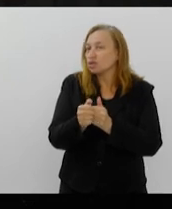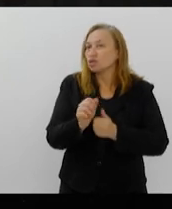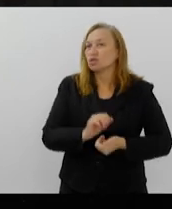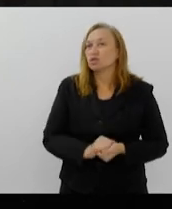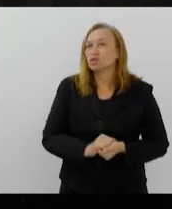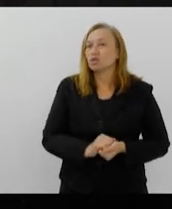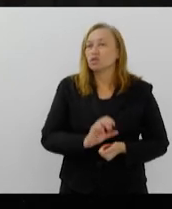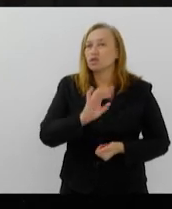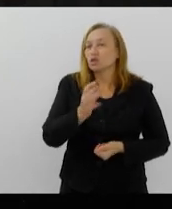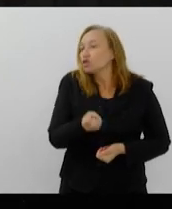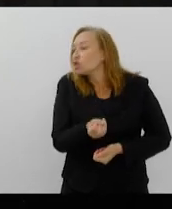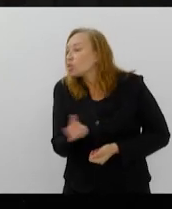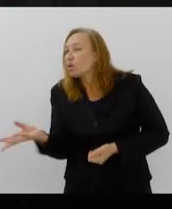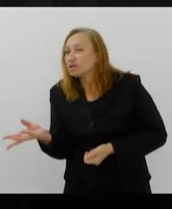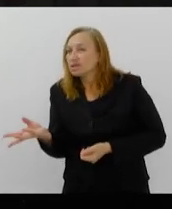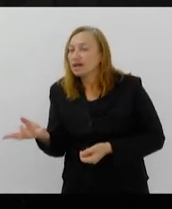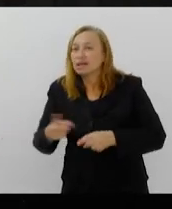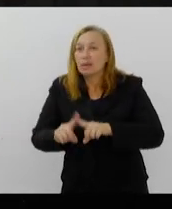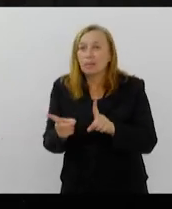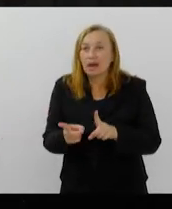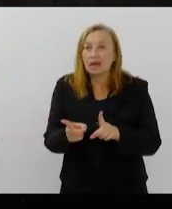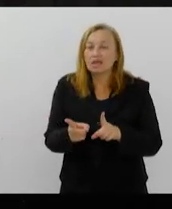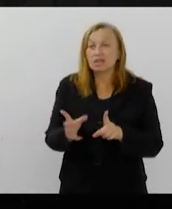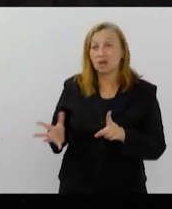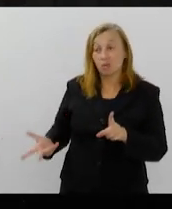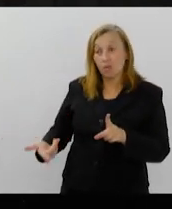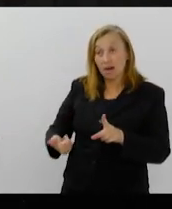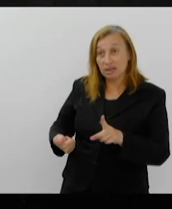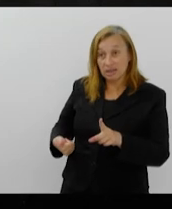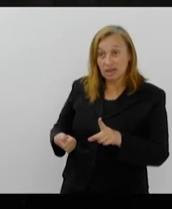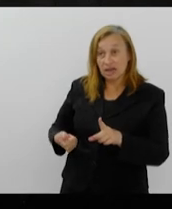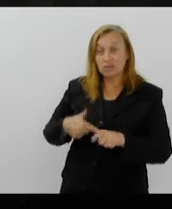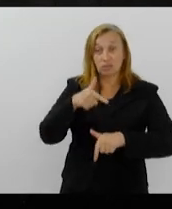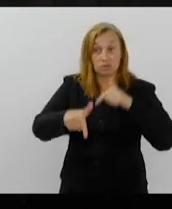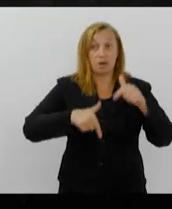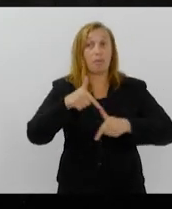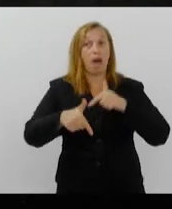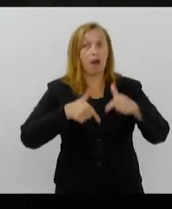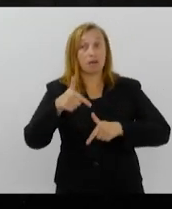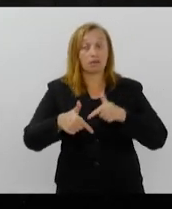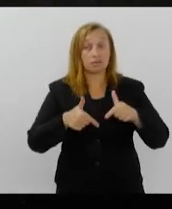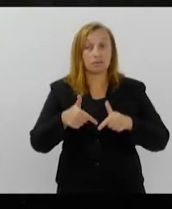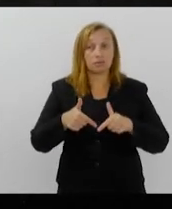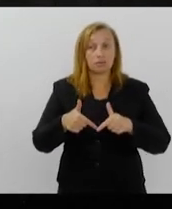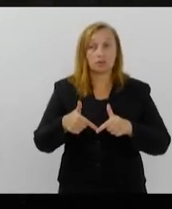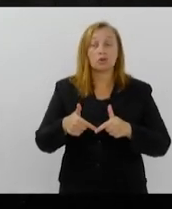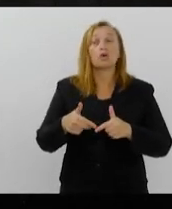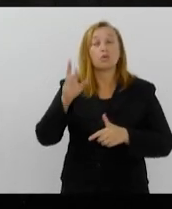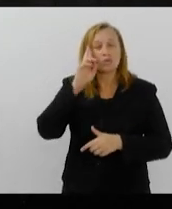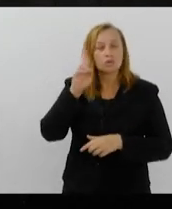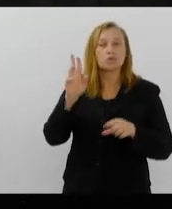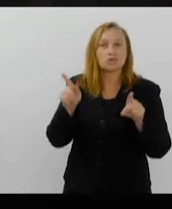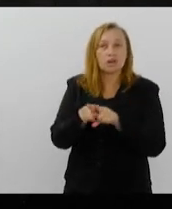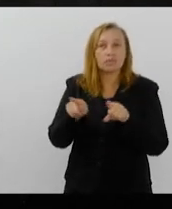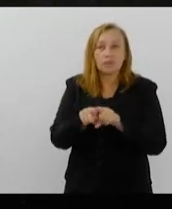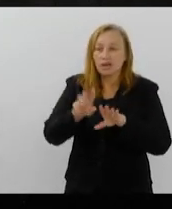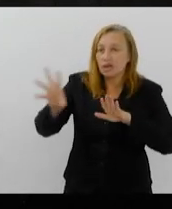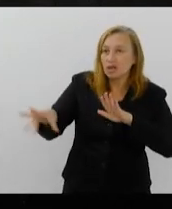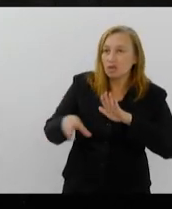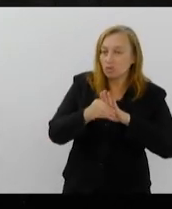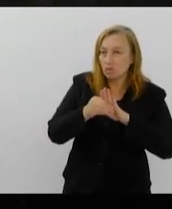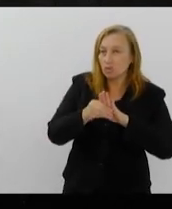exclusivamente quantitativo, mas seja qualificativo, o Vossa Excelência também coloque no